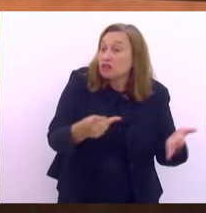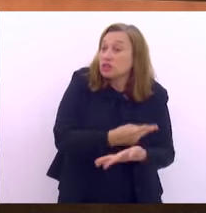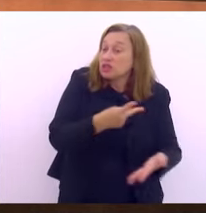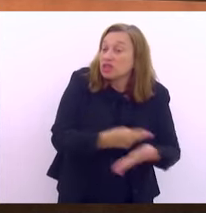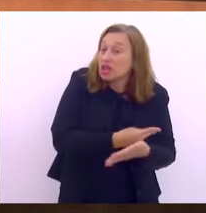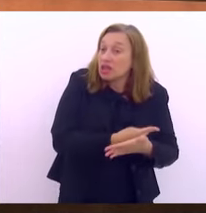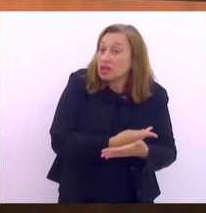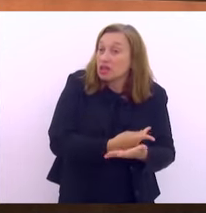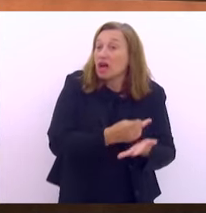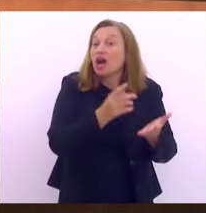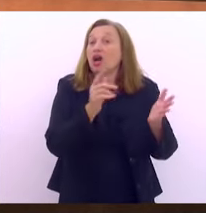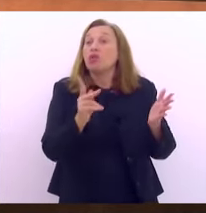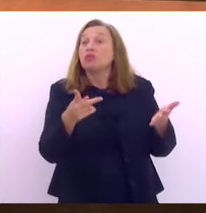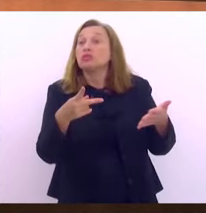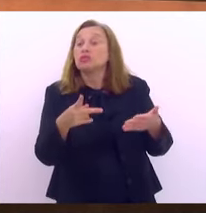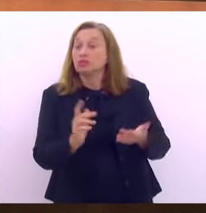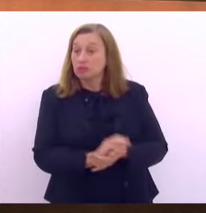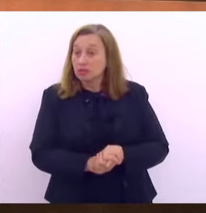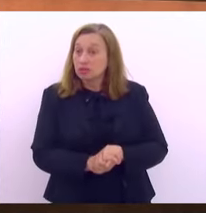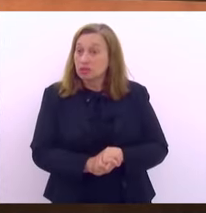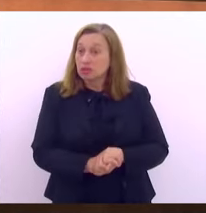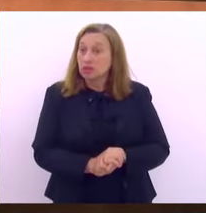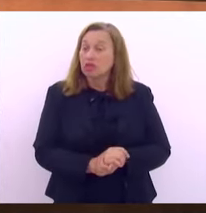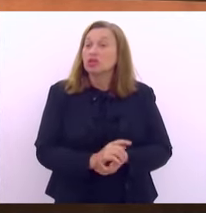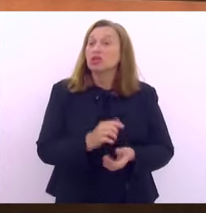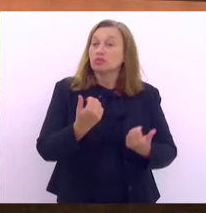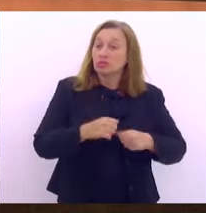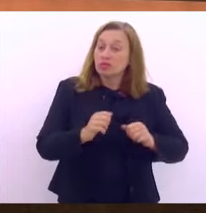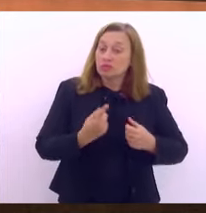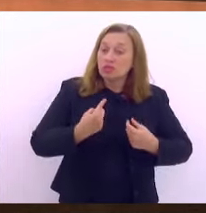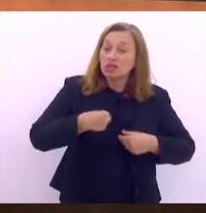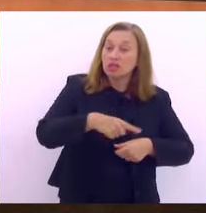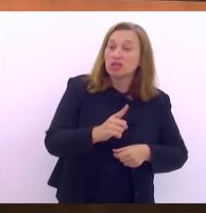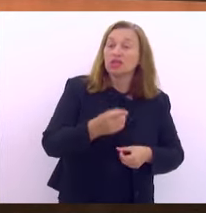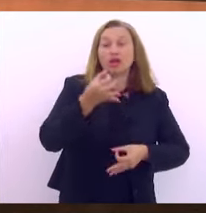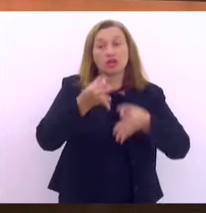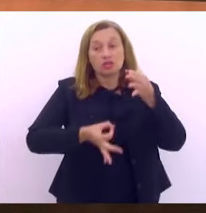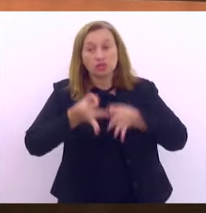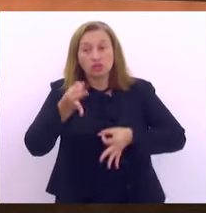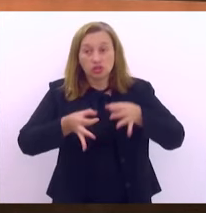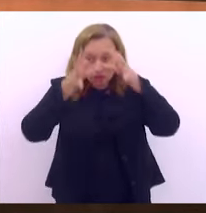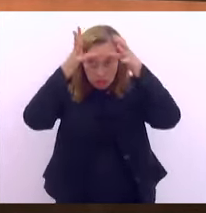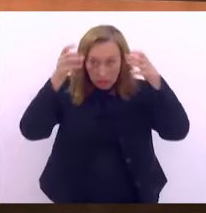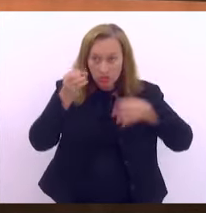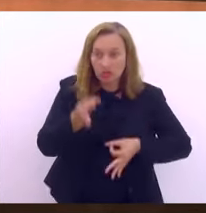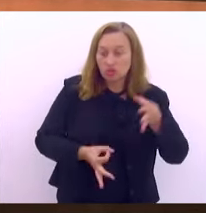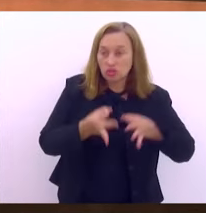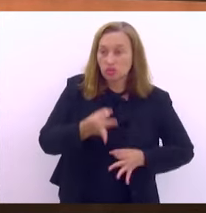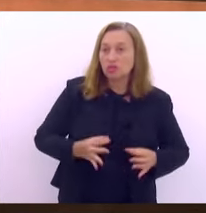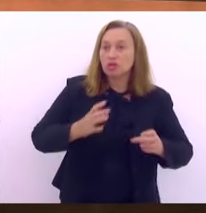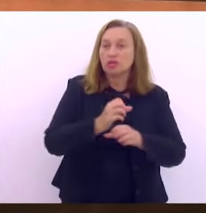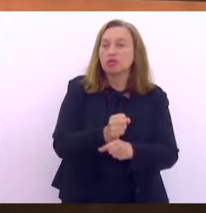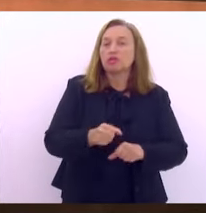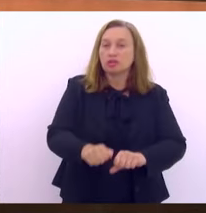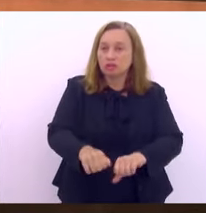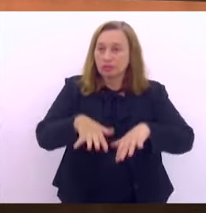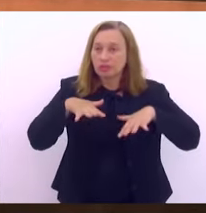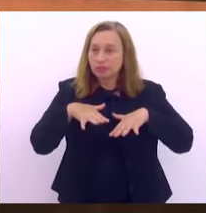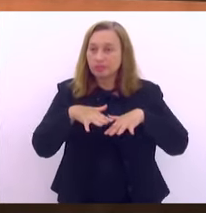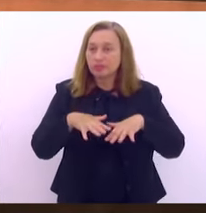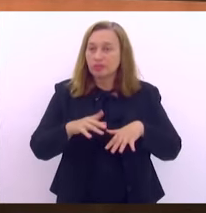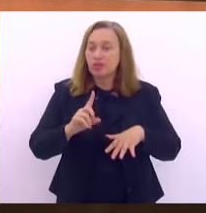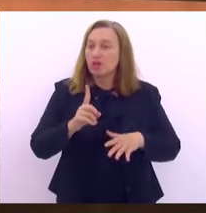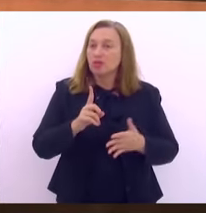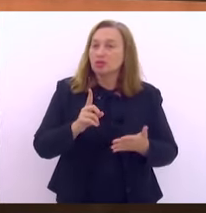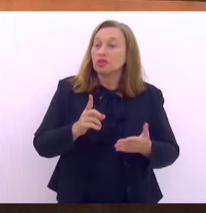se efetive sem ir até as últimas consequências na Justiça, no Tribunal de Contas, nesse Parlamento, para que não seja